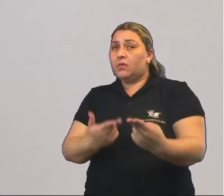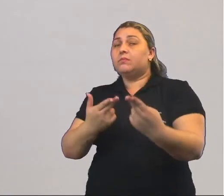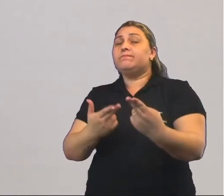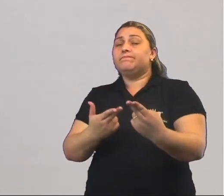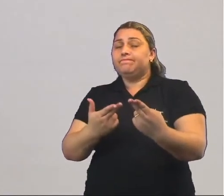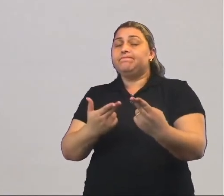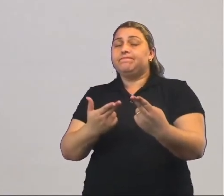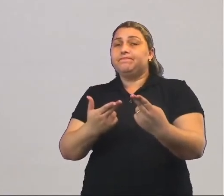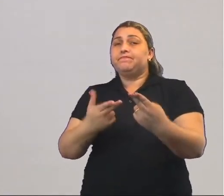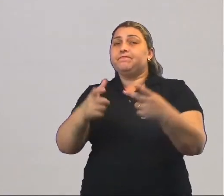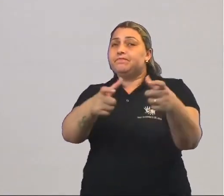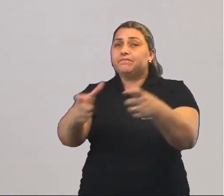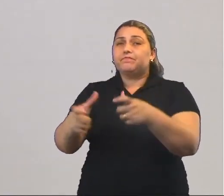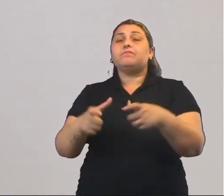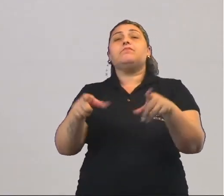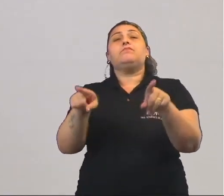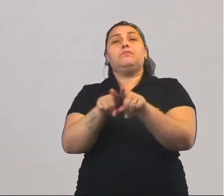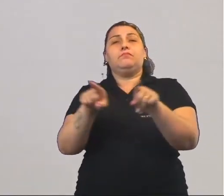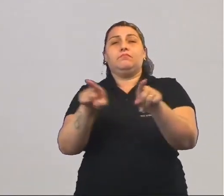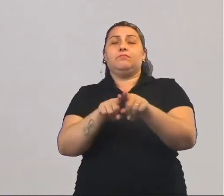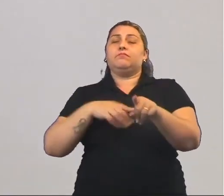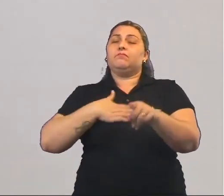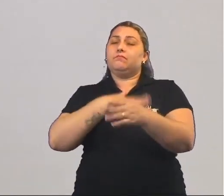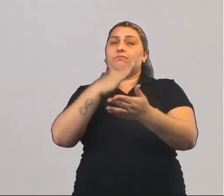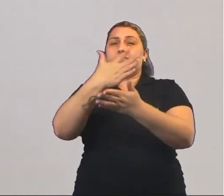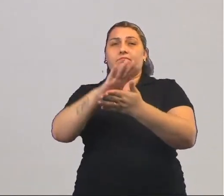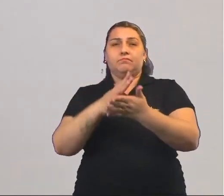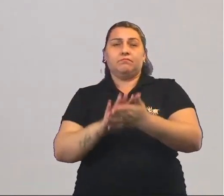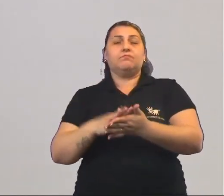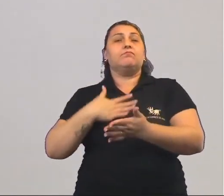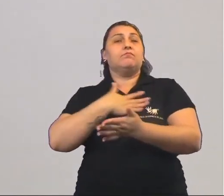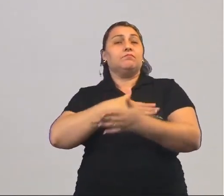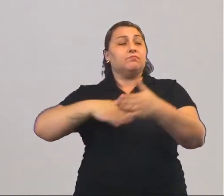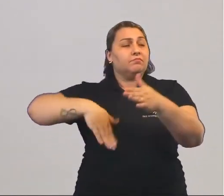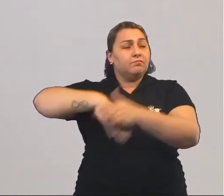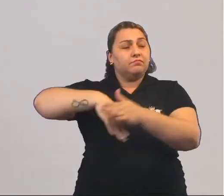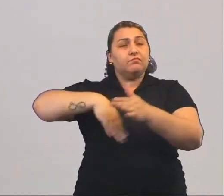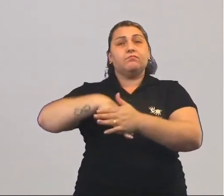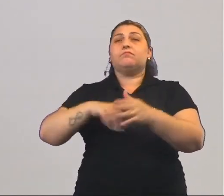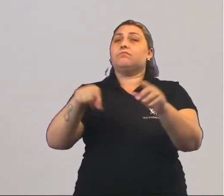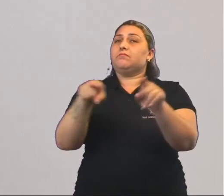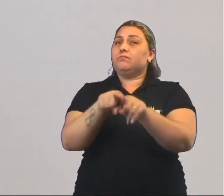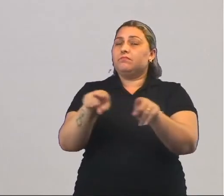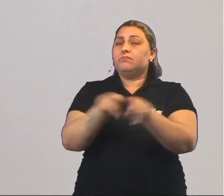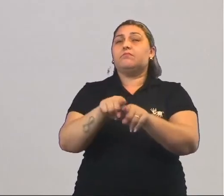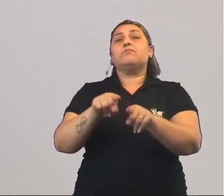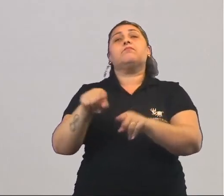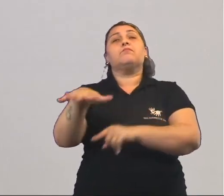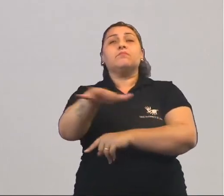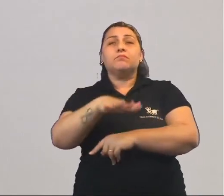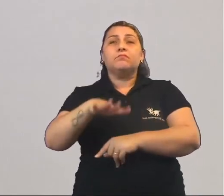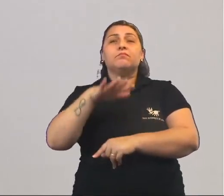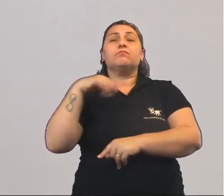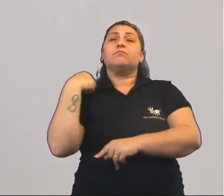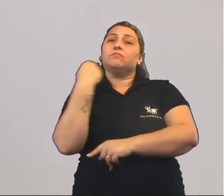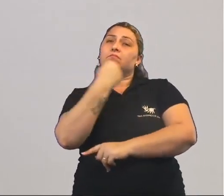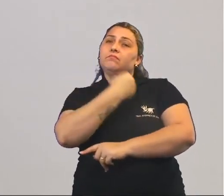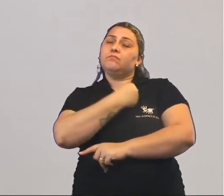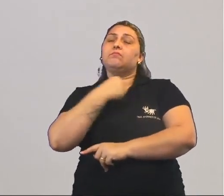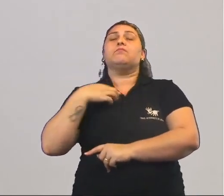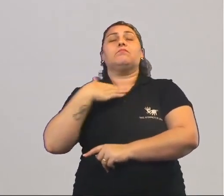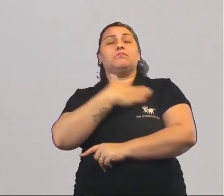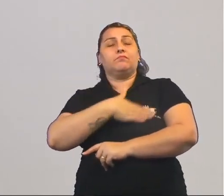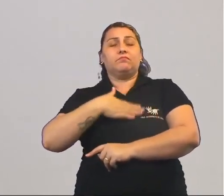não quer dizer que em todos os lugares todo mundo gosta de samba, não quer dizer que todo mundo gosta de futebol, não quer dizer que todo mundo ali,